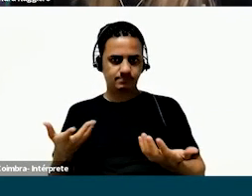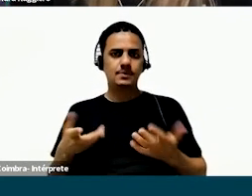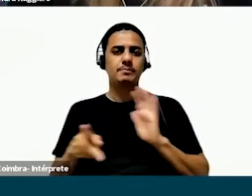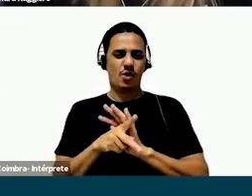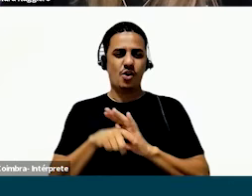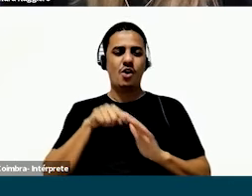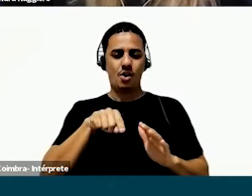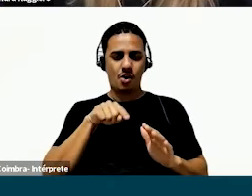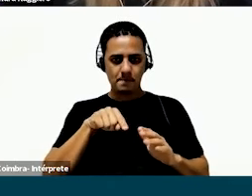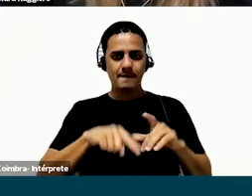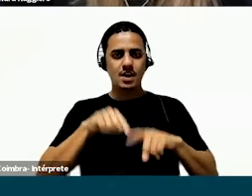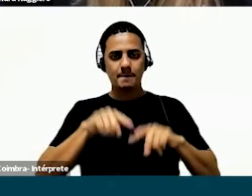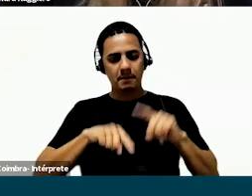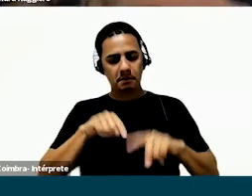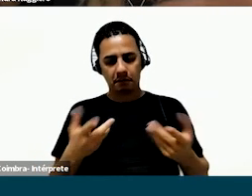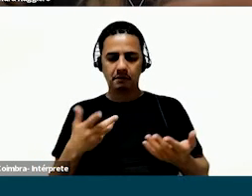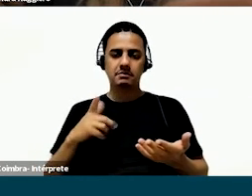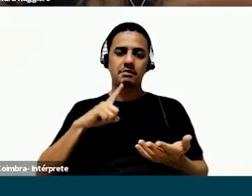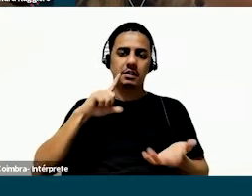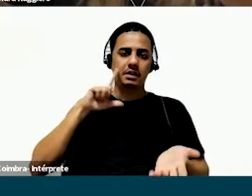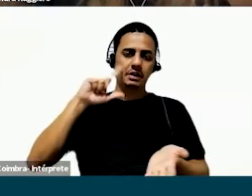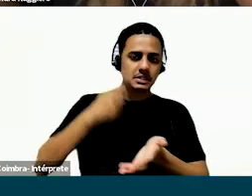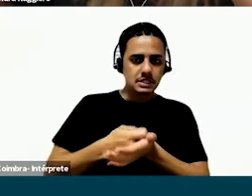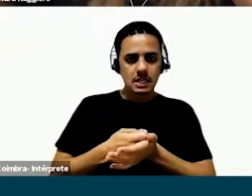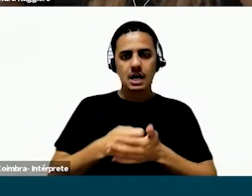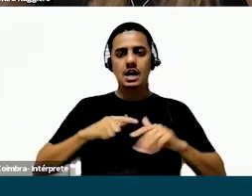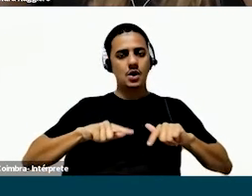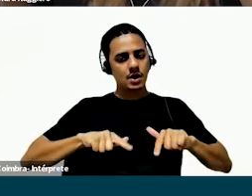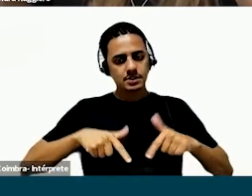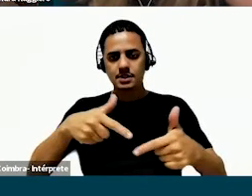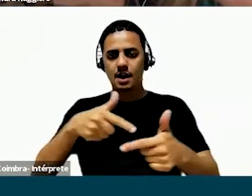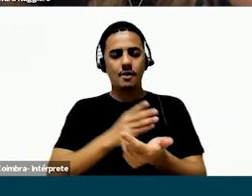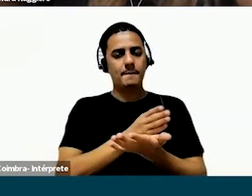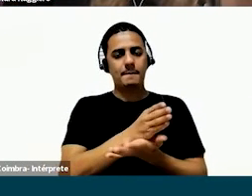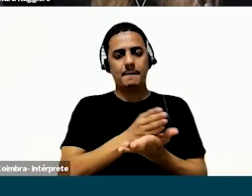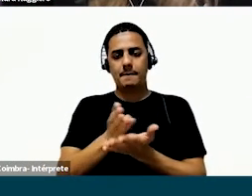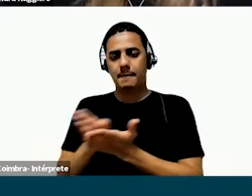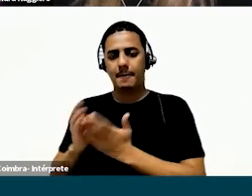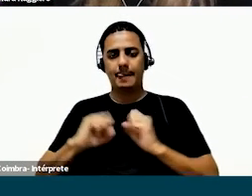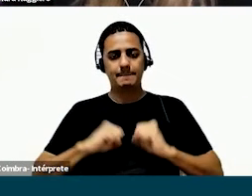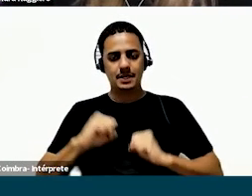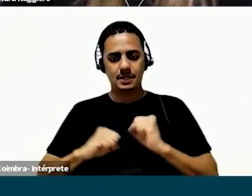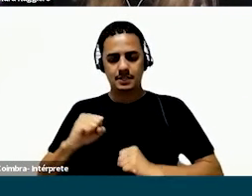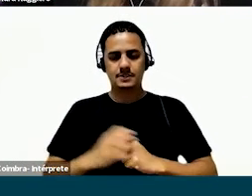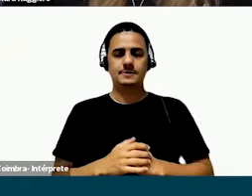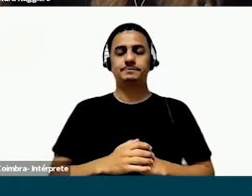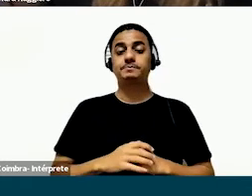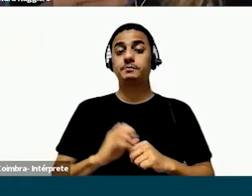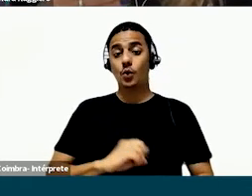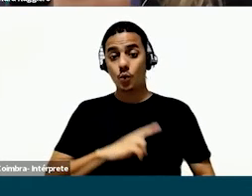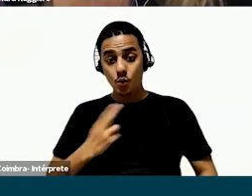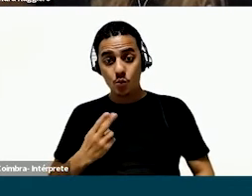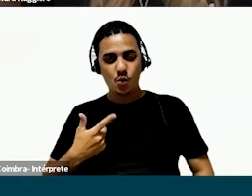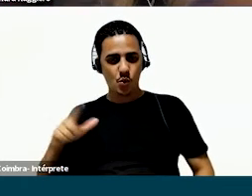dashboards provenientes da ferramenta e gerar, então, decisões de ação em diversas áreas da sua empresa.